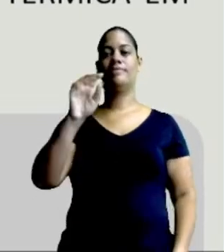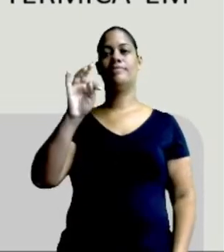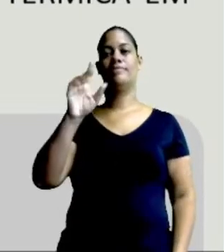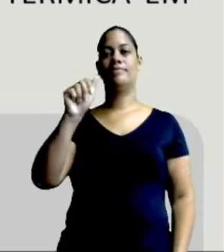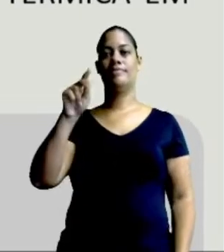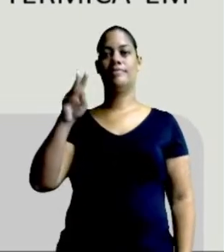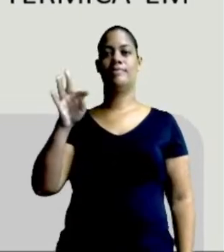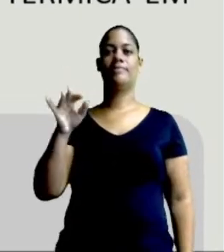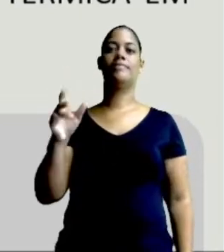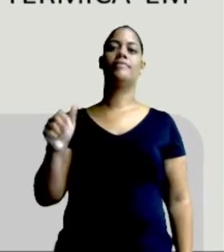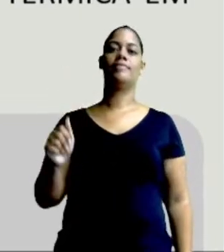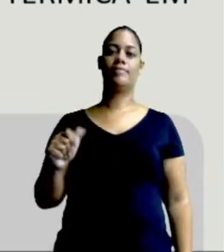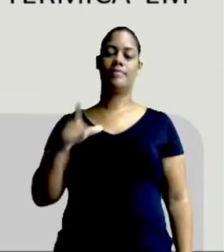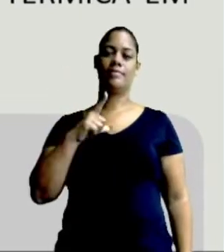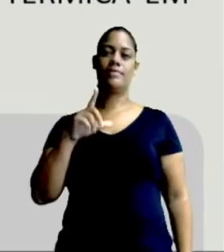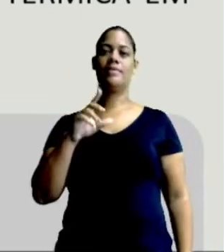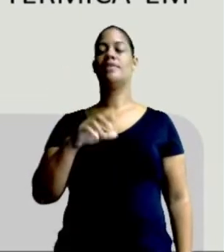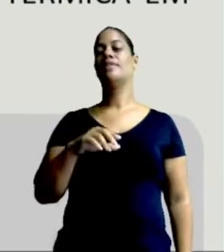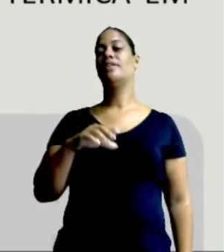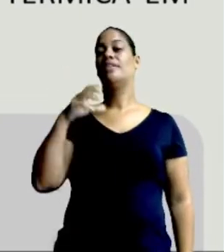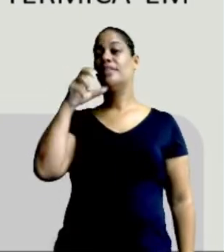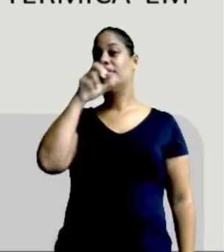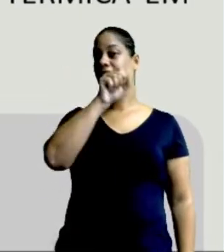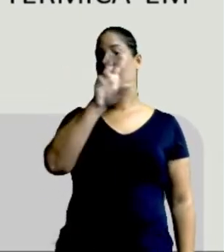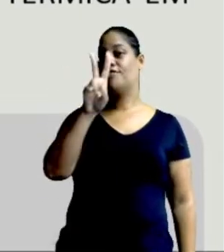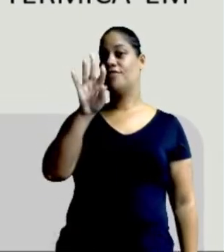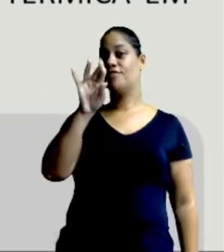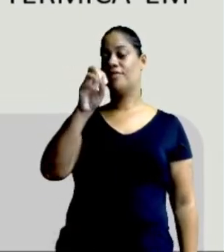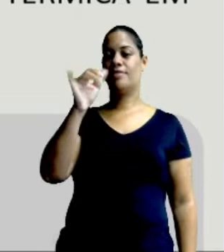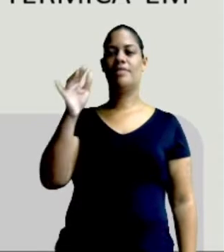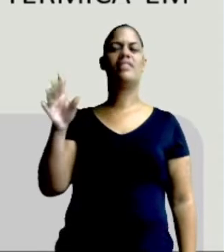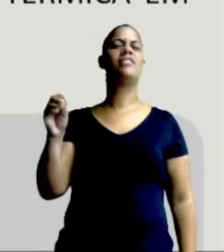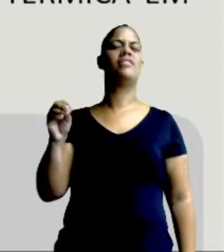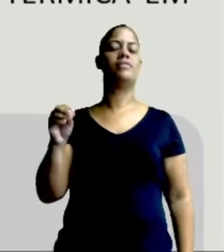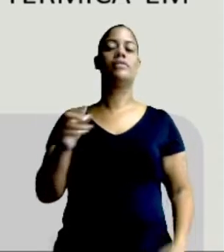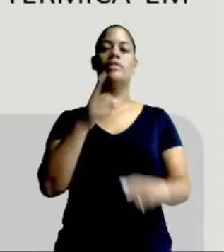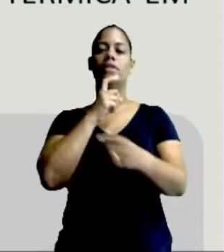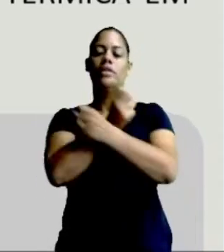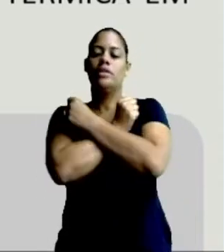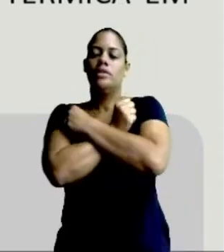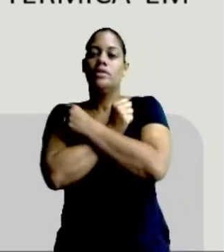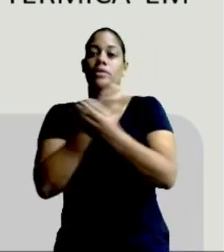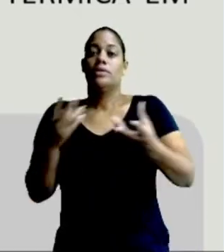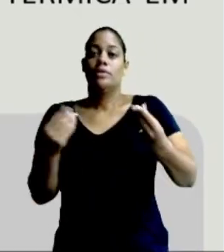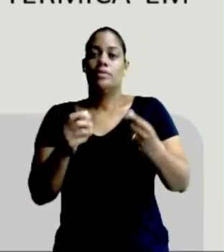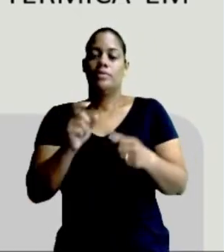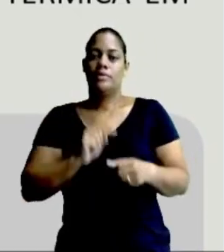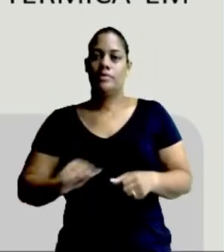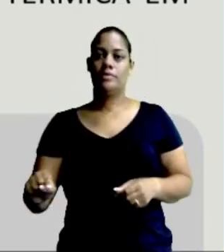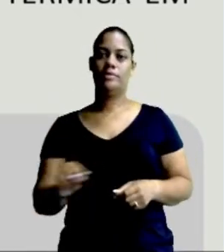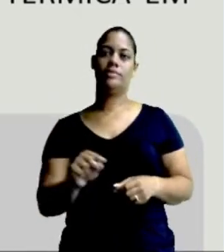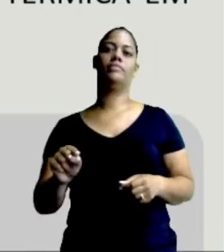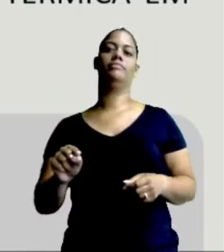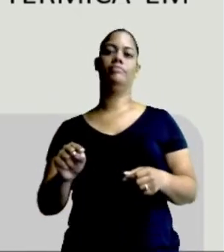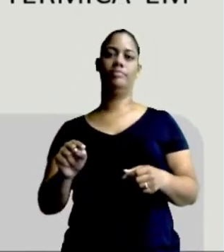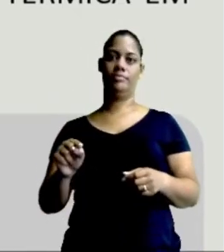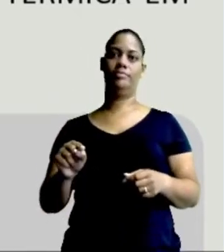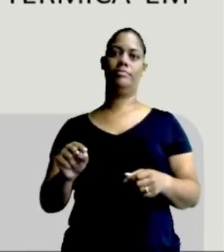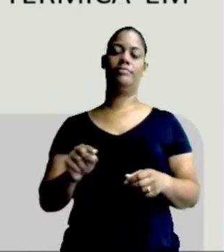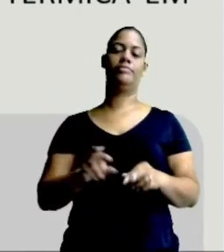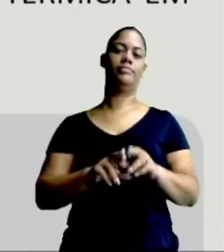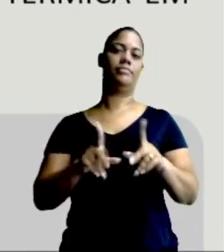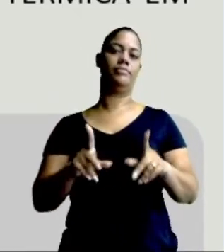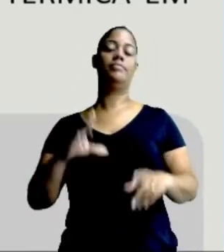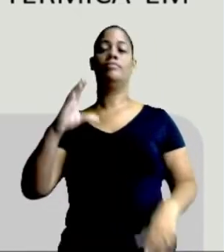atlântica. Temos verões amenos e chuvosos e invernos mais frios e secos que o clima